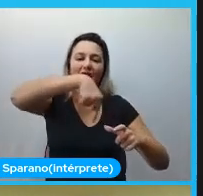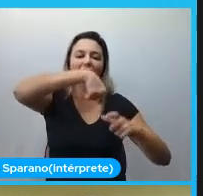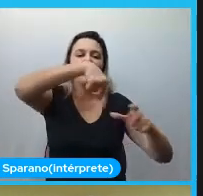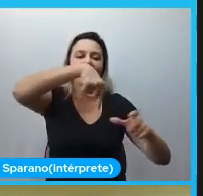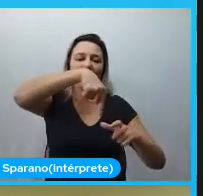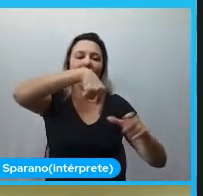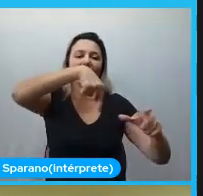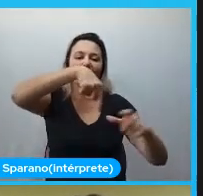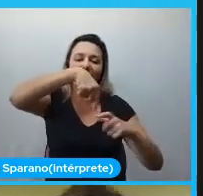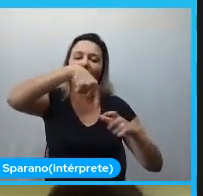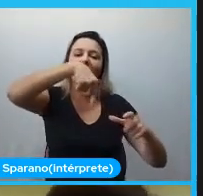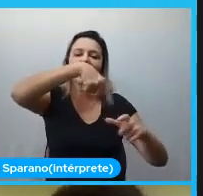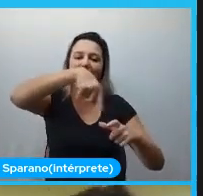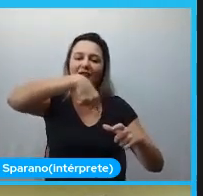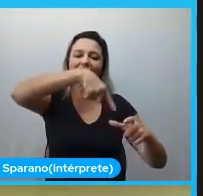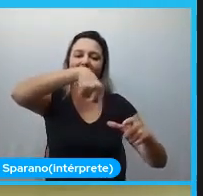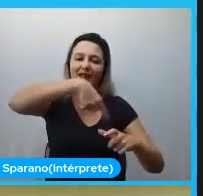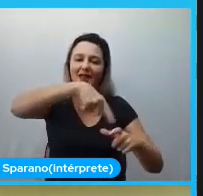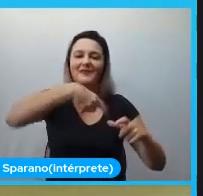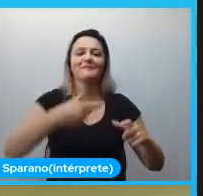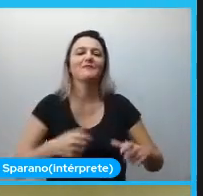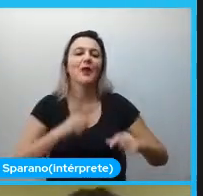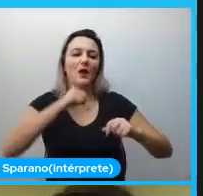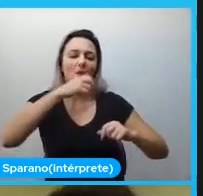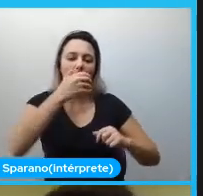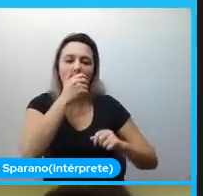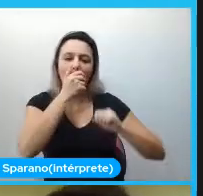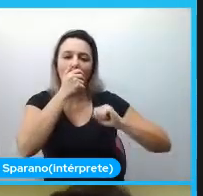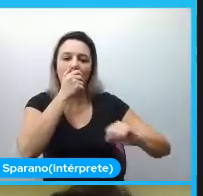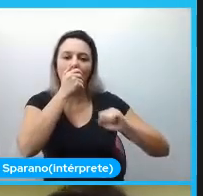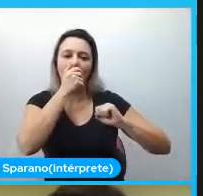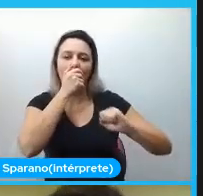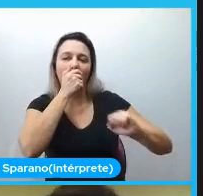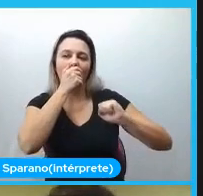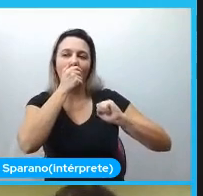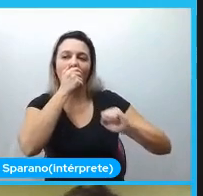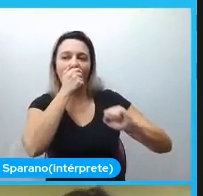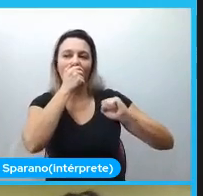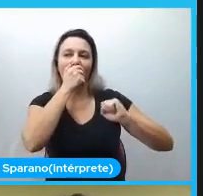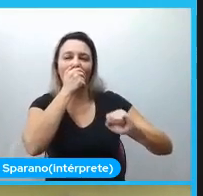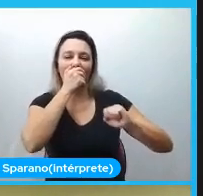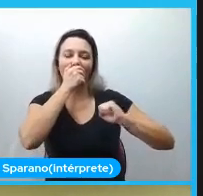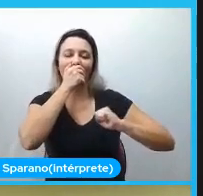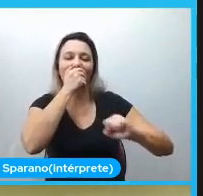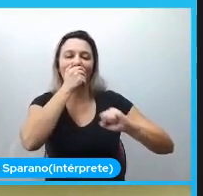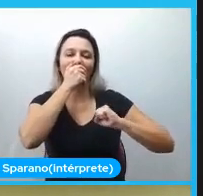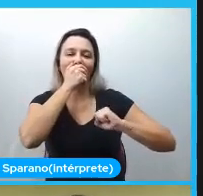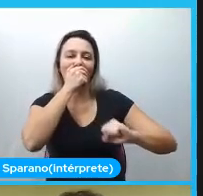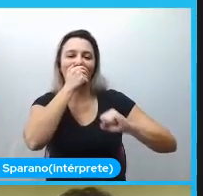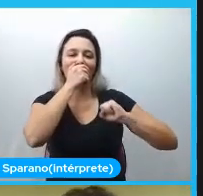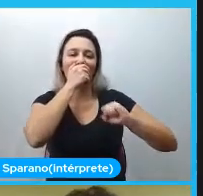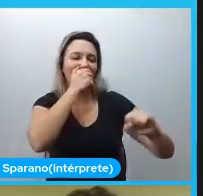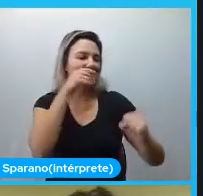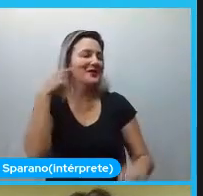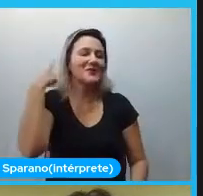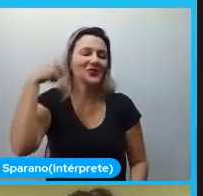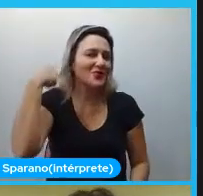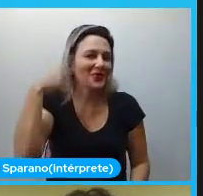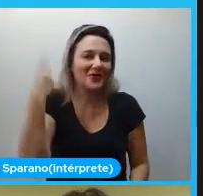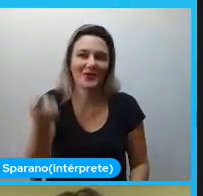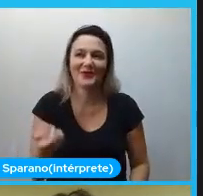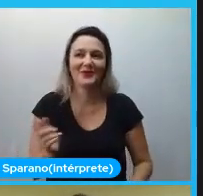Jaque, Jaque, Jaque, Jaque, Jaque. Jaque Matador, não sei se vocês estão ligados, era muito doido. Mas